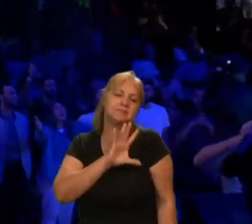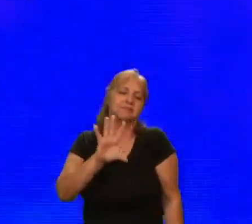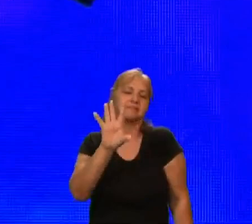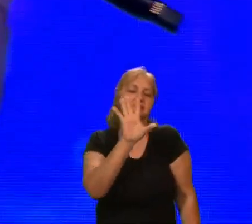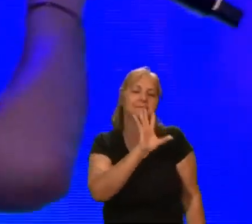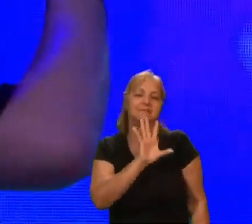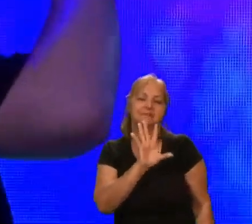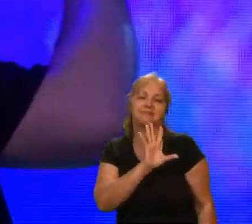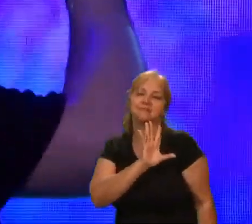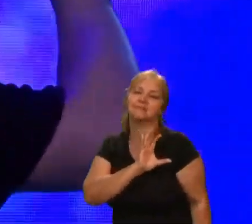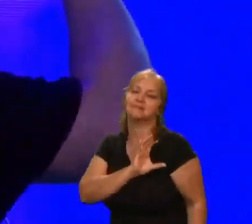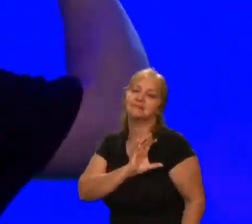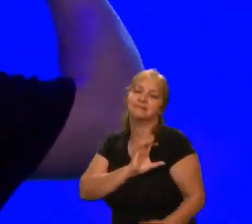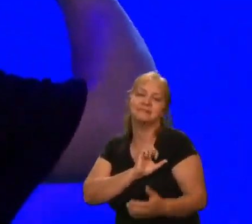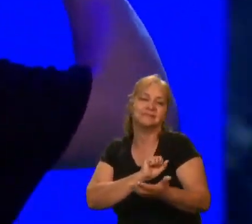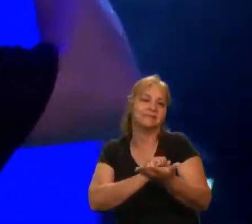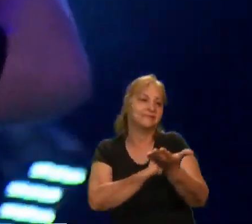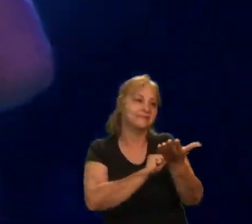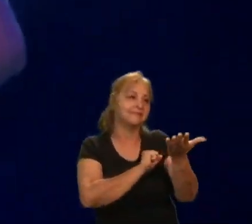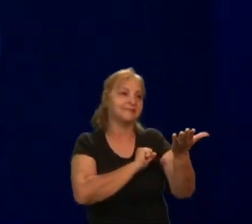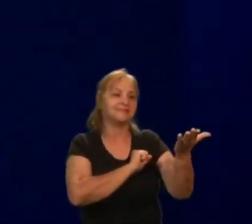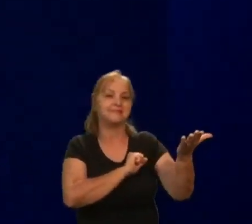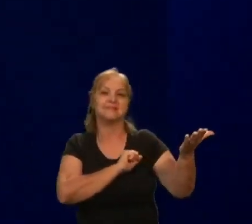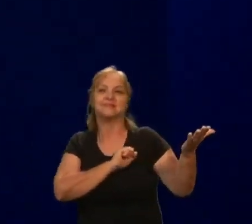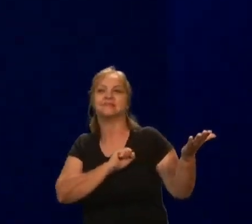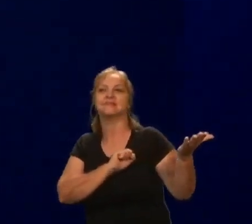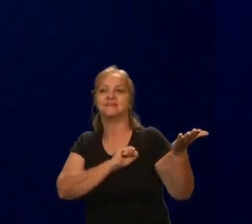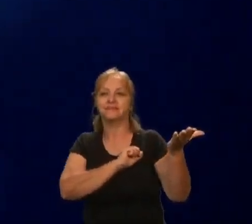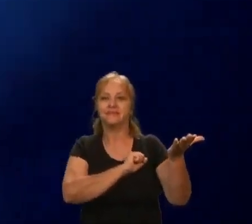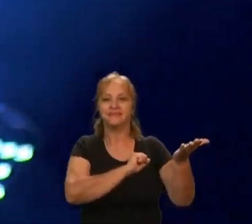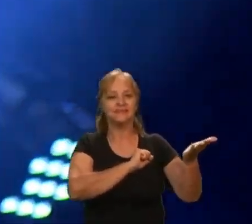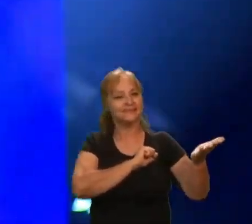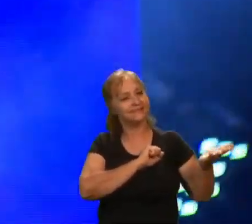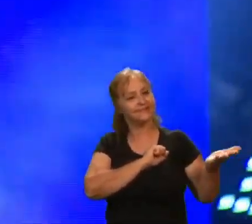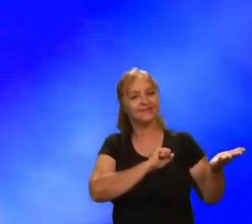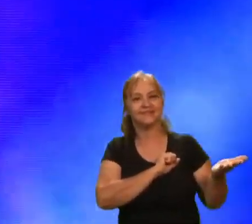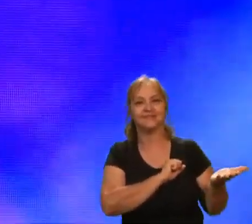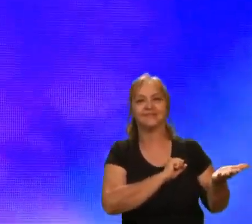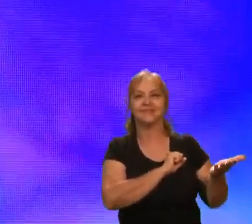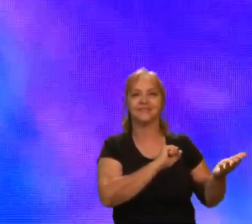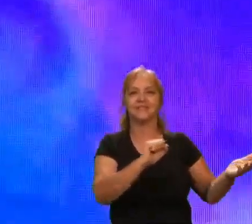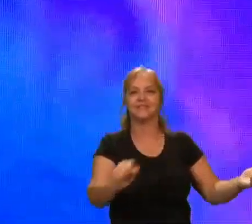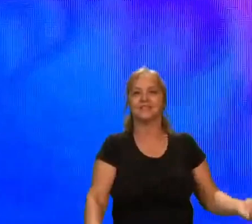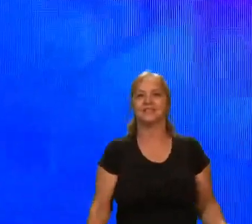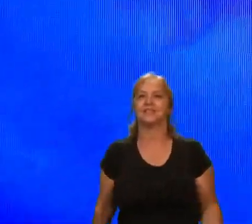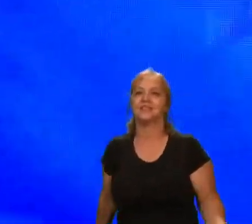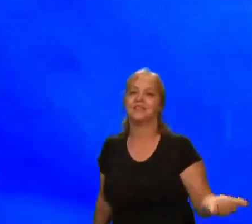sou. Quantos amam a presença de Jesus? Ergue as suas mãos o mais alto que você puder, meu querido.